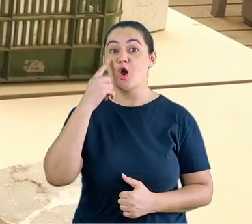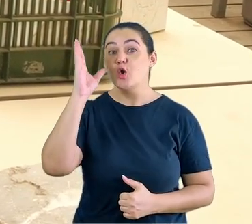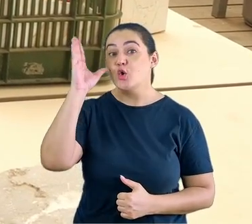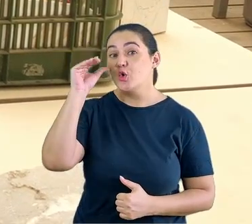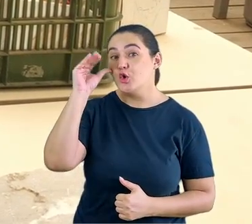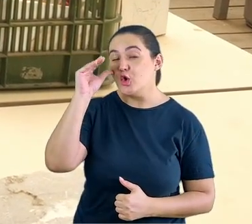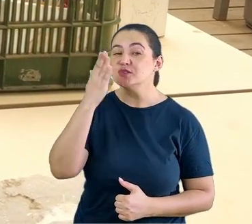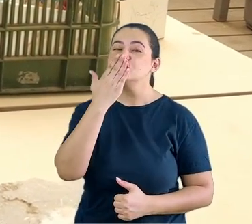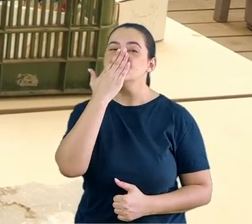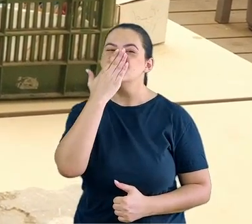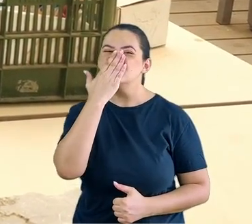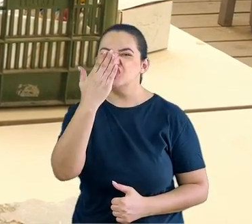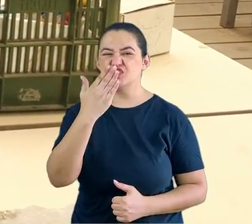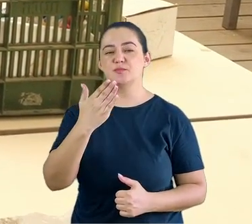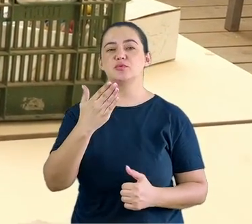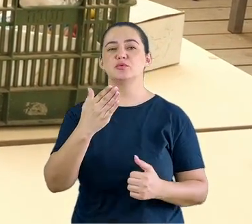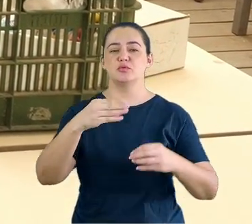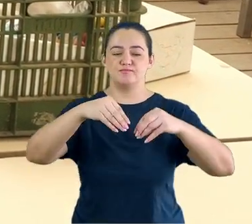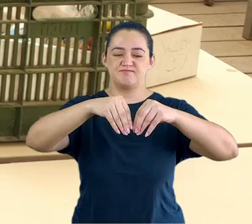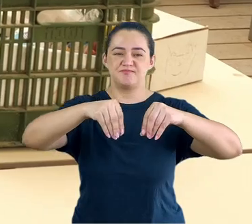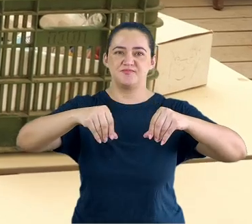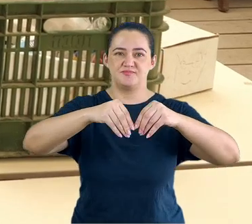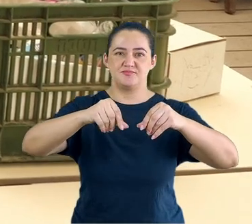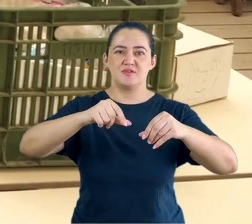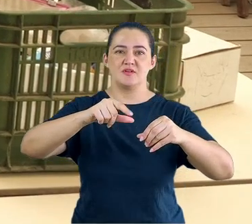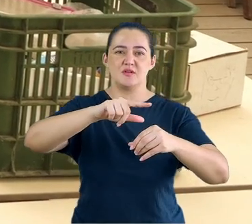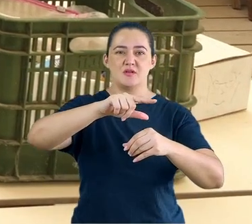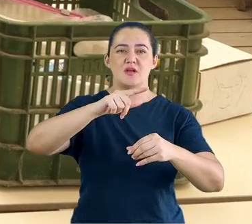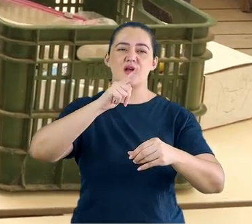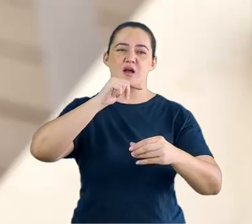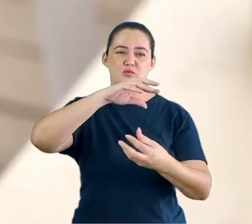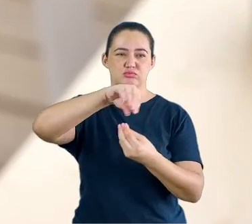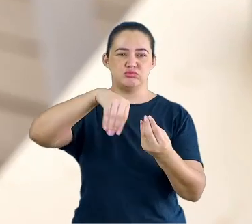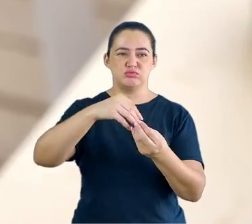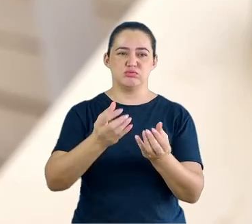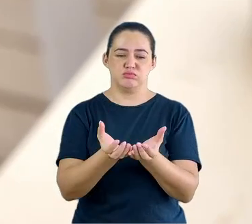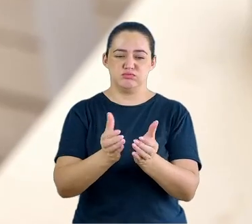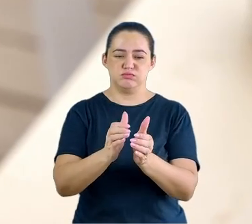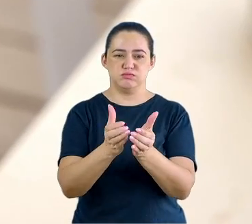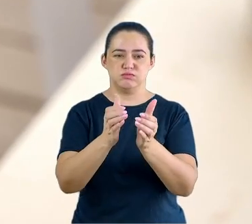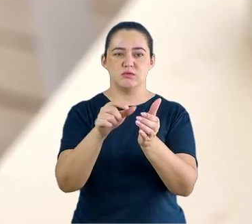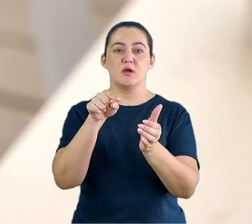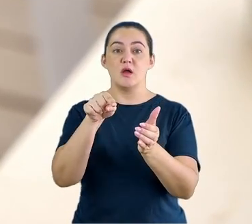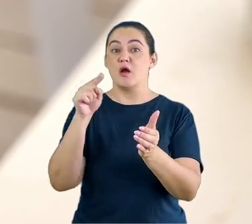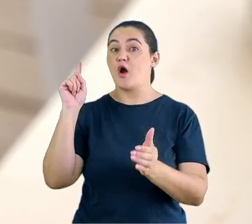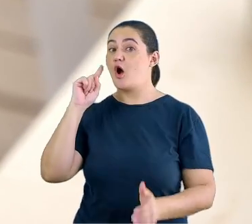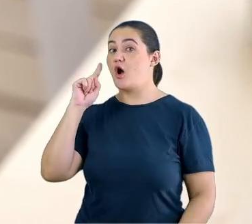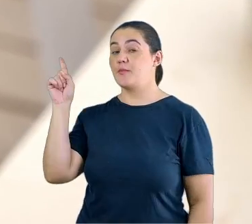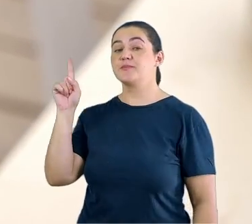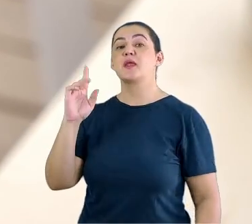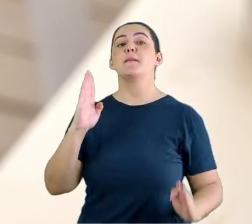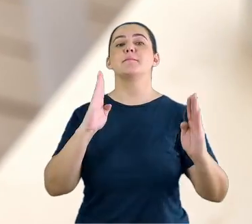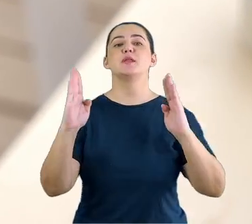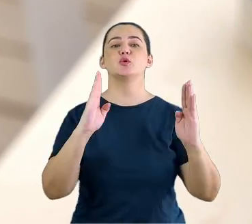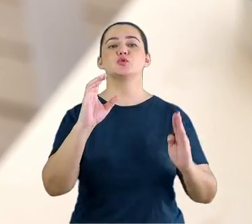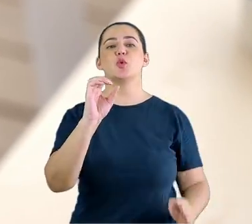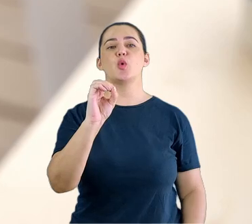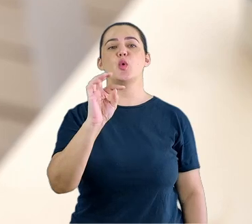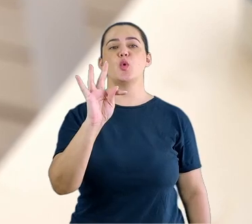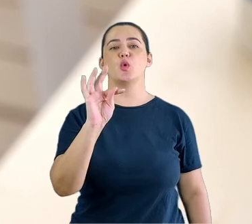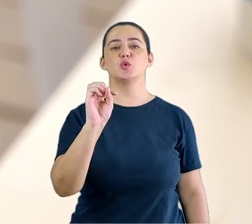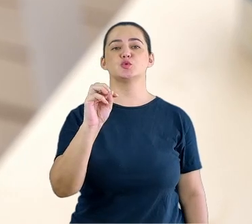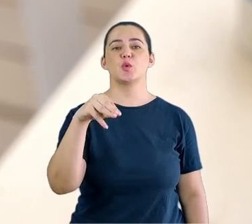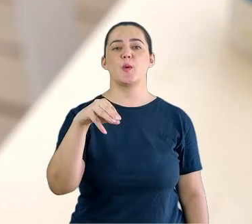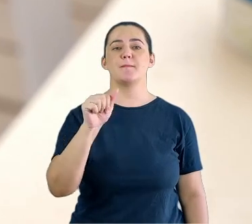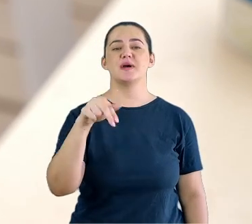um tipo de cerâmica. Isso aqui já é do período otomano. Aqui você tem uma noção como é que eles colocavam